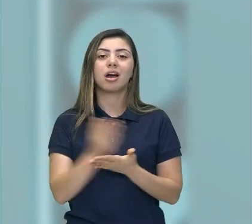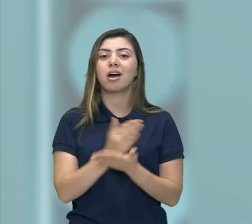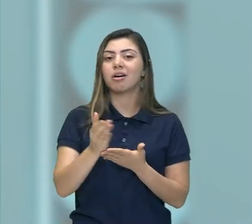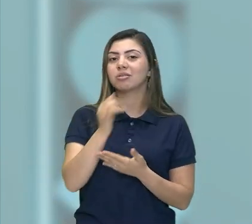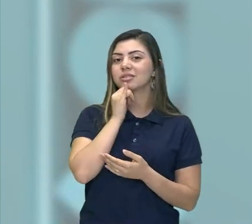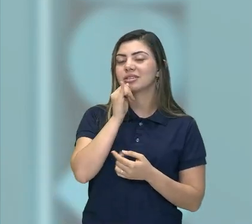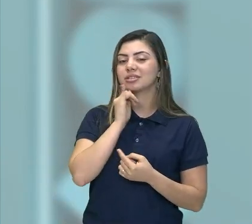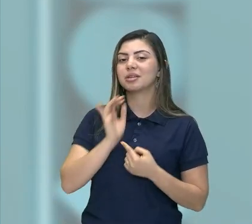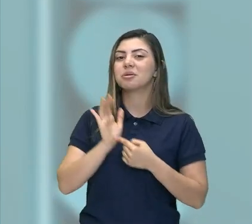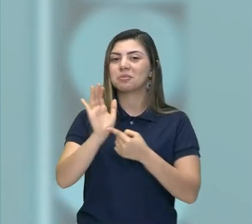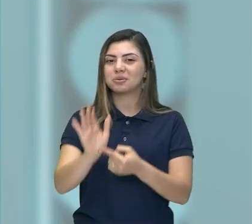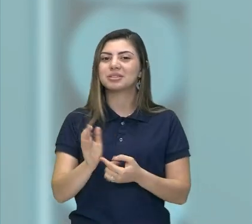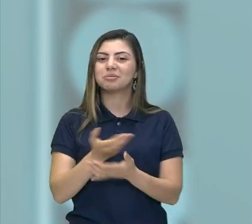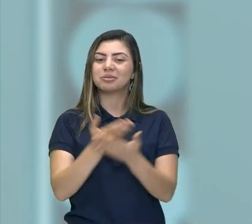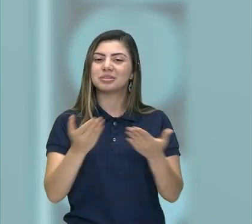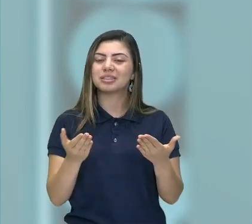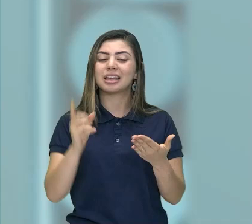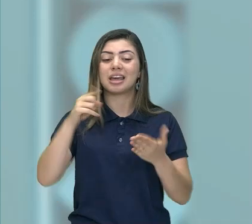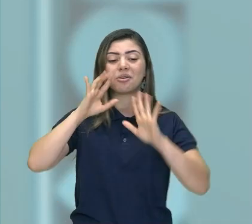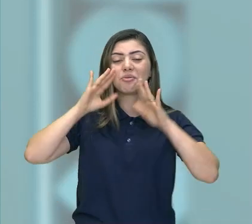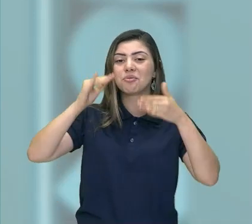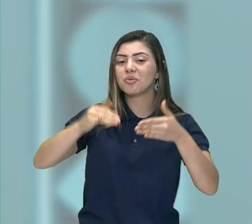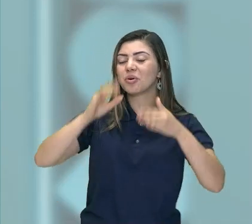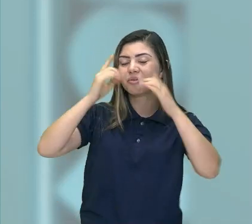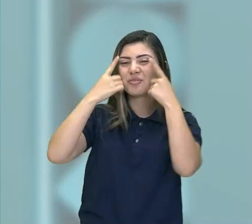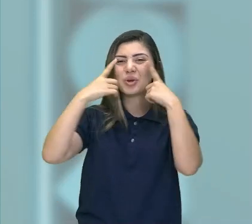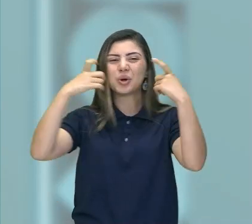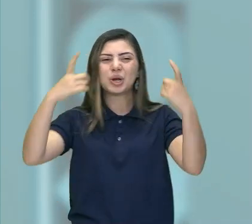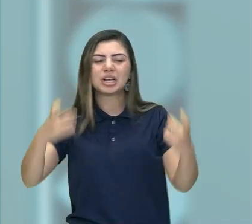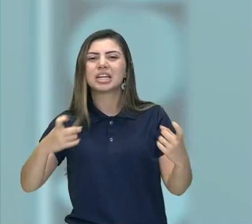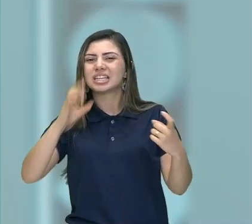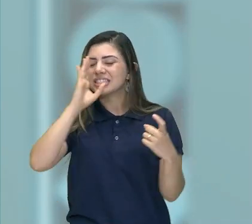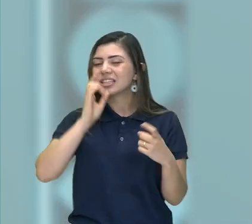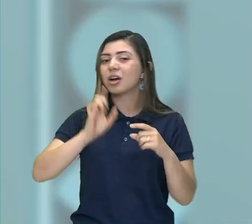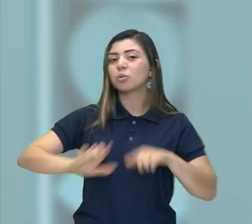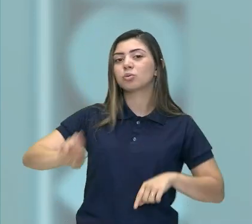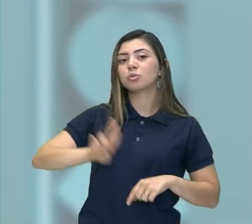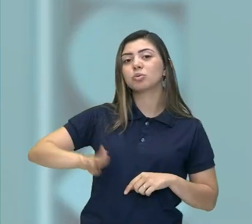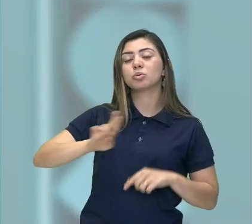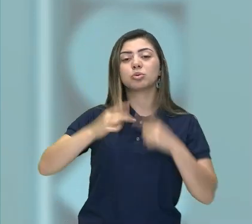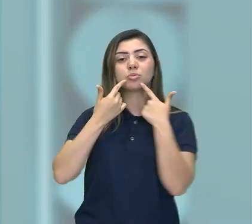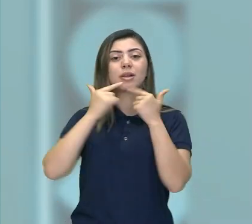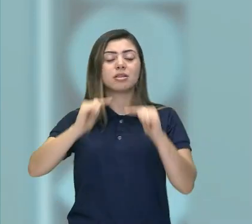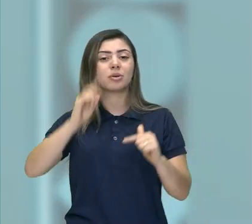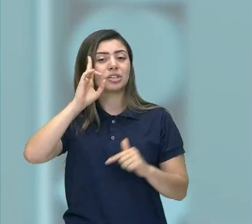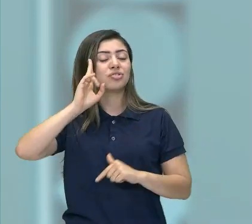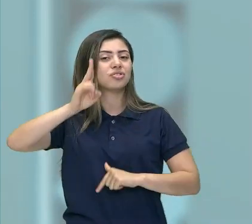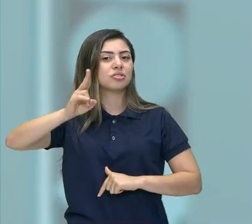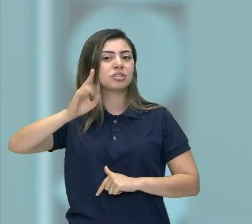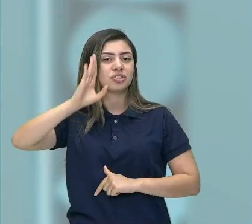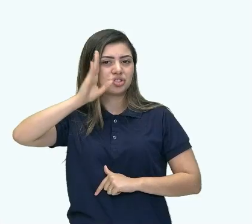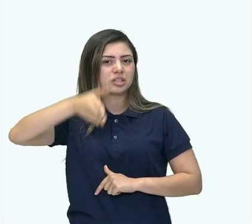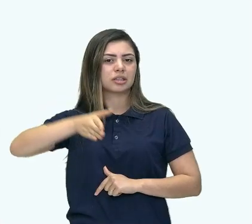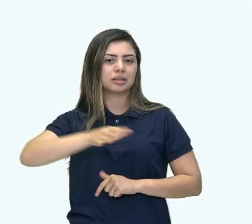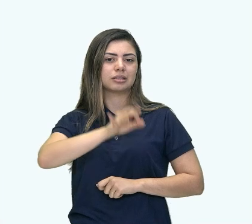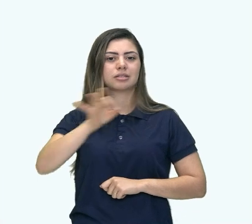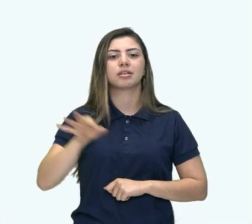tentar identificar um pouco dessa violência, dessa crueza, dessa objetividade na prosa do pós-modernismo. Observem